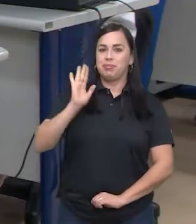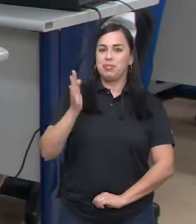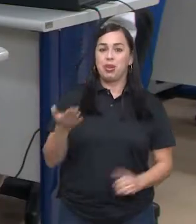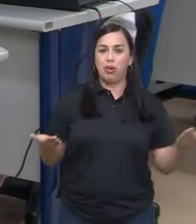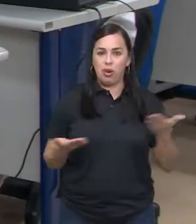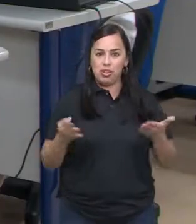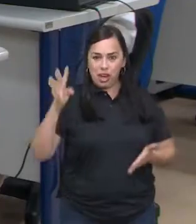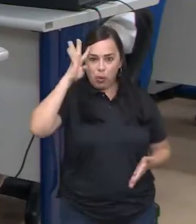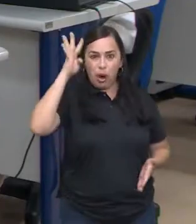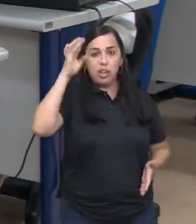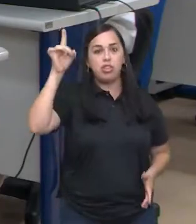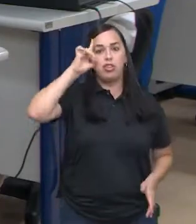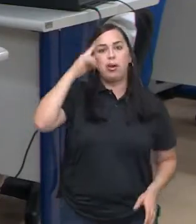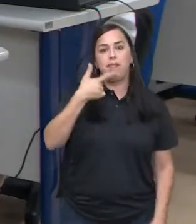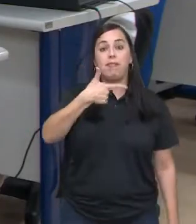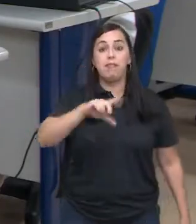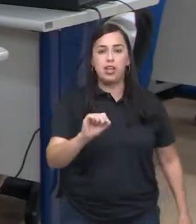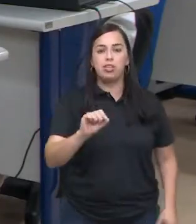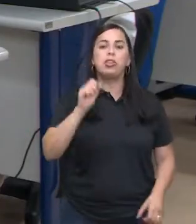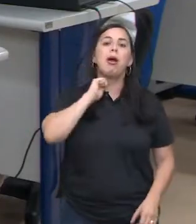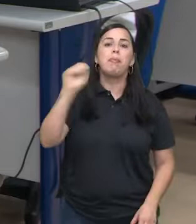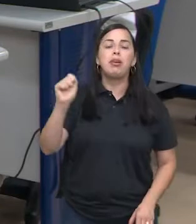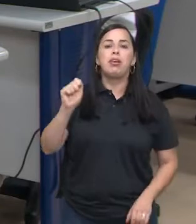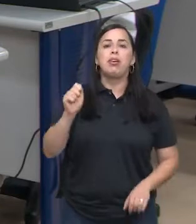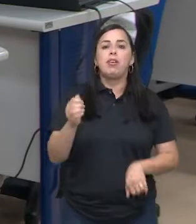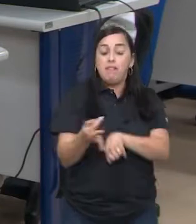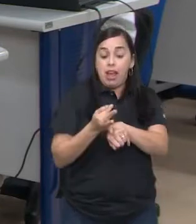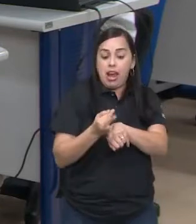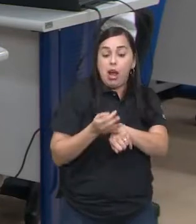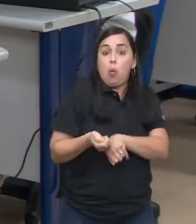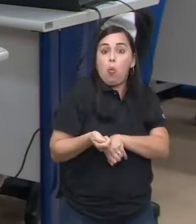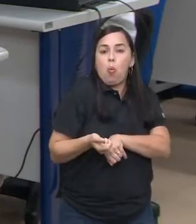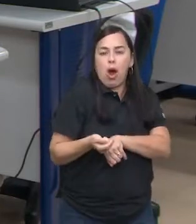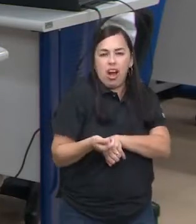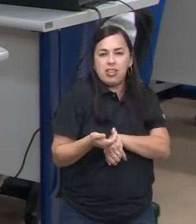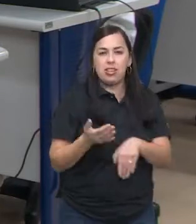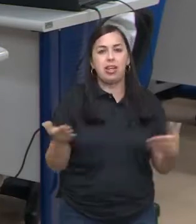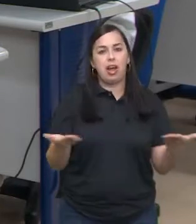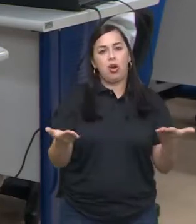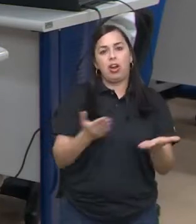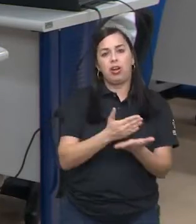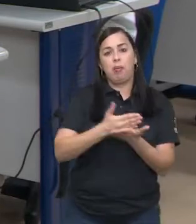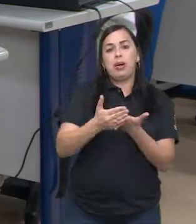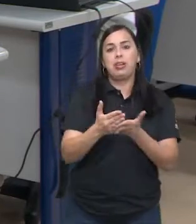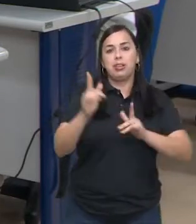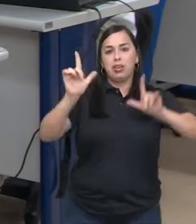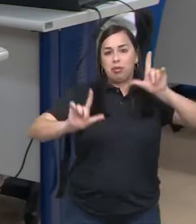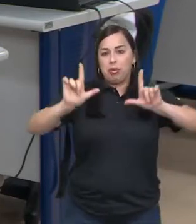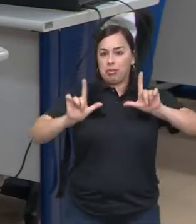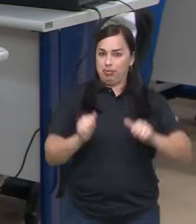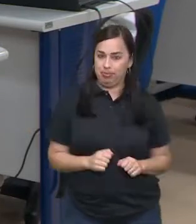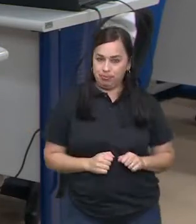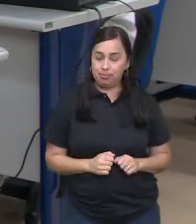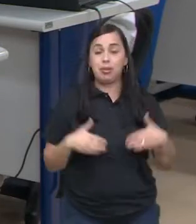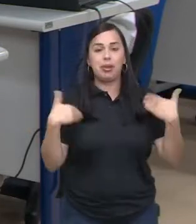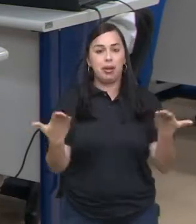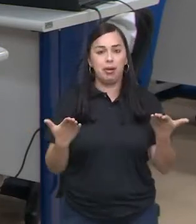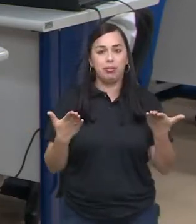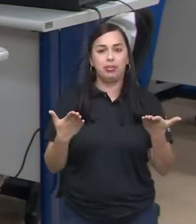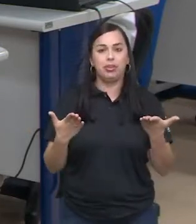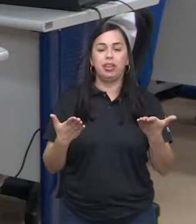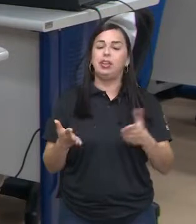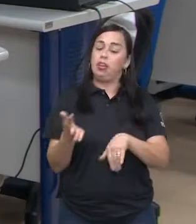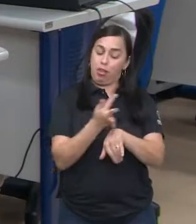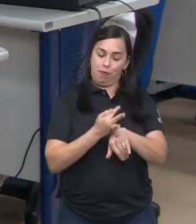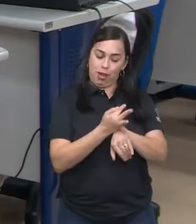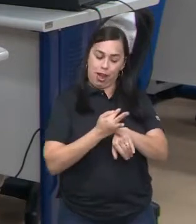Olá, hoje é quarta-feira, dia 20 de abril, véspera do feriado de Tiradentes, está começando o nosso boletim legislativo. Bom, e